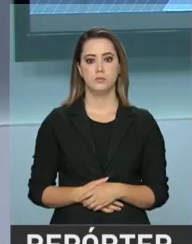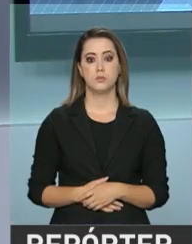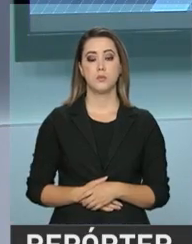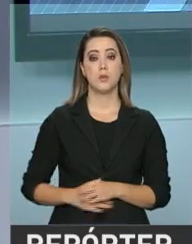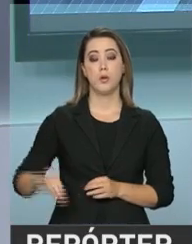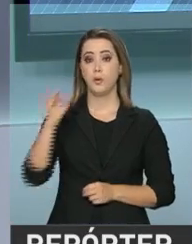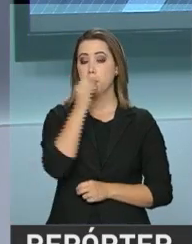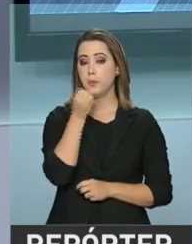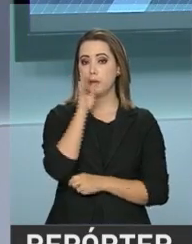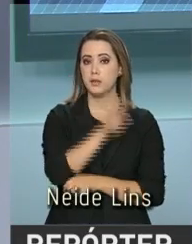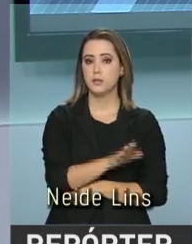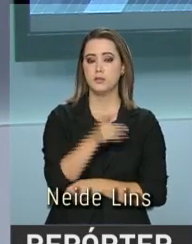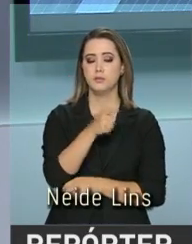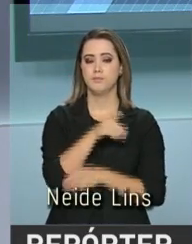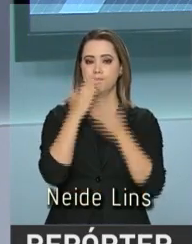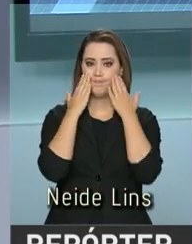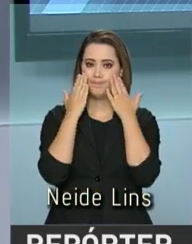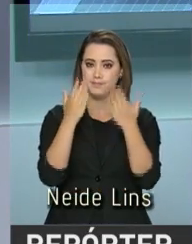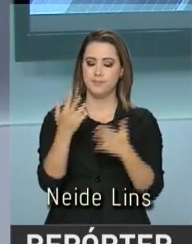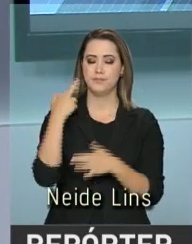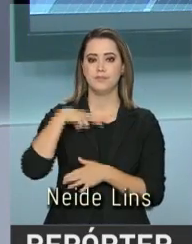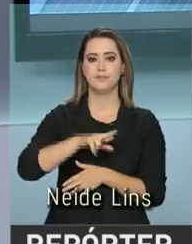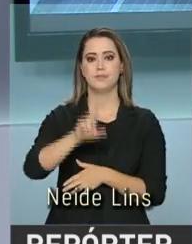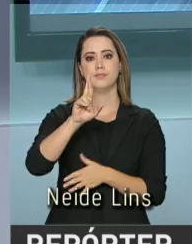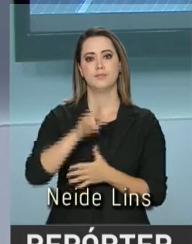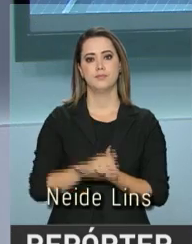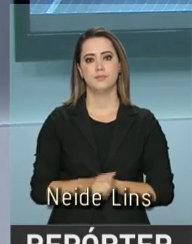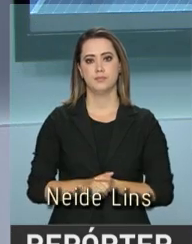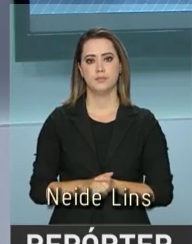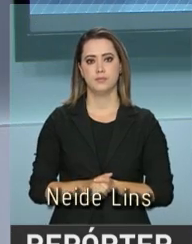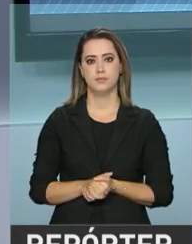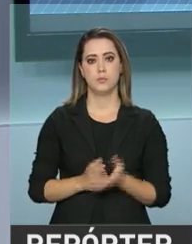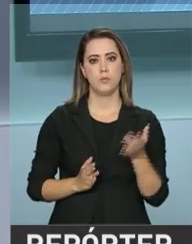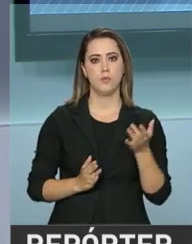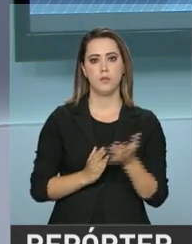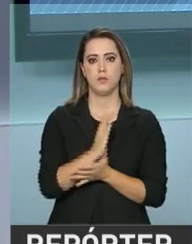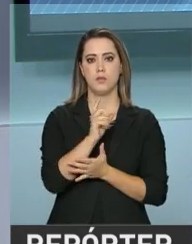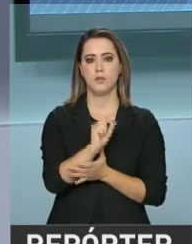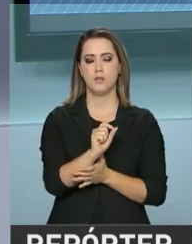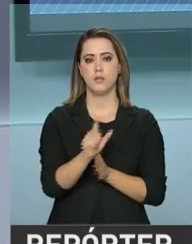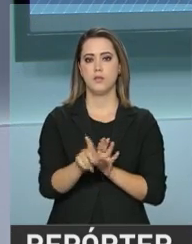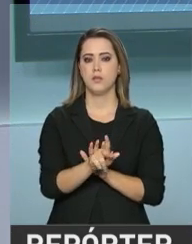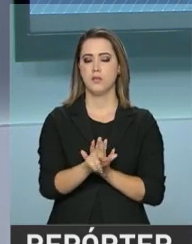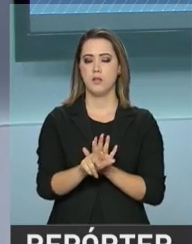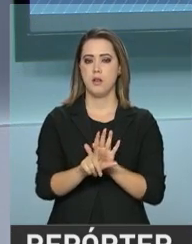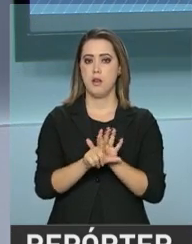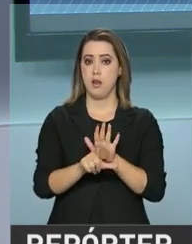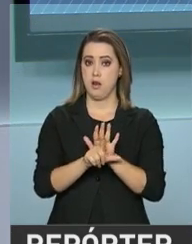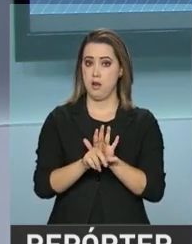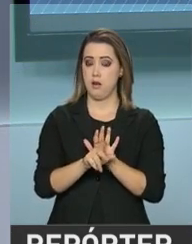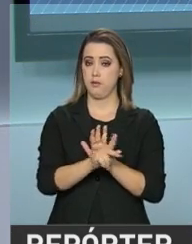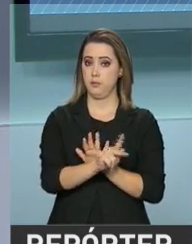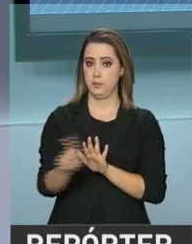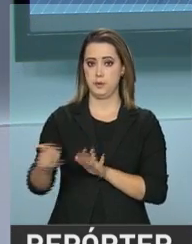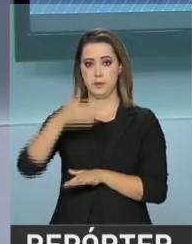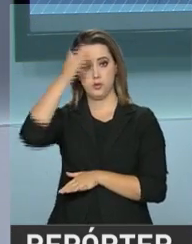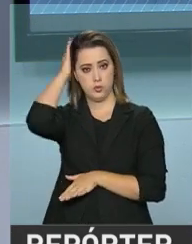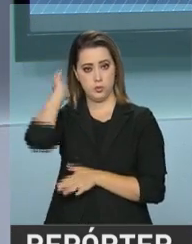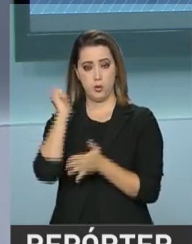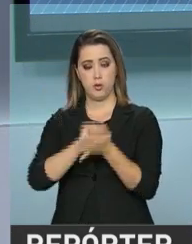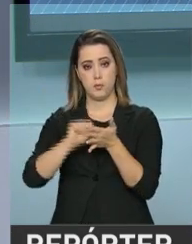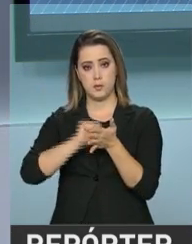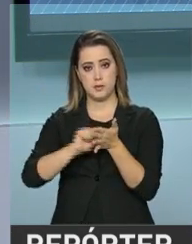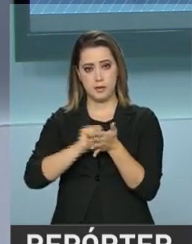Olá, boa tarde. Estamos de volta com o Repórter NBR. Foi sancionada pelo presidente Michel Temer, agora há pouco,